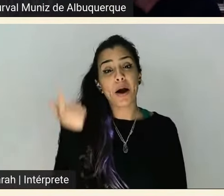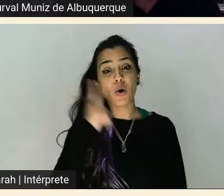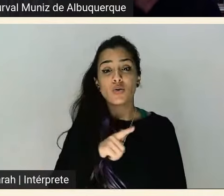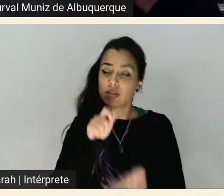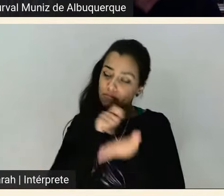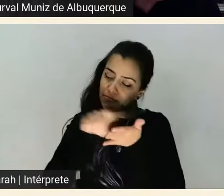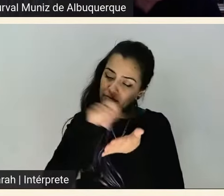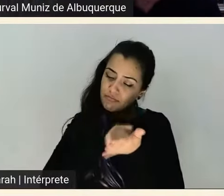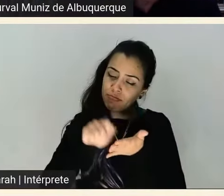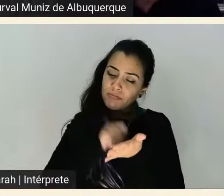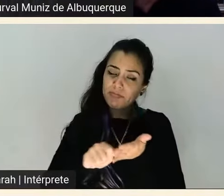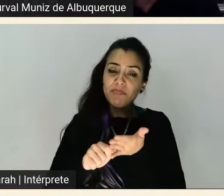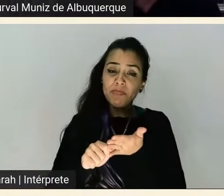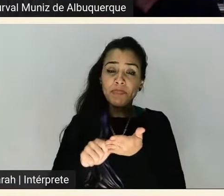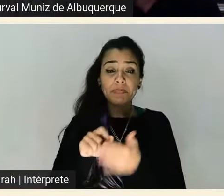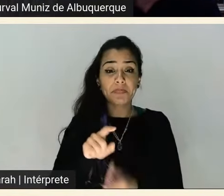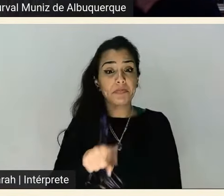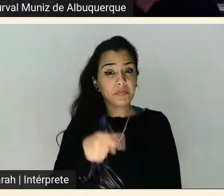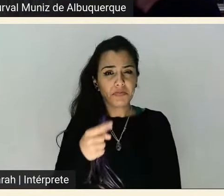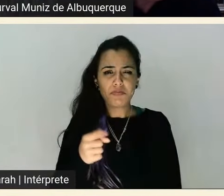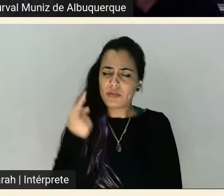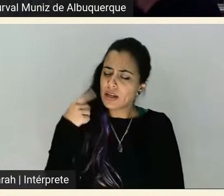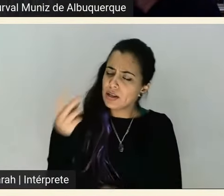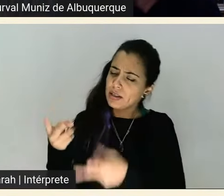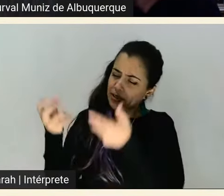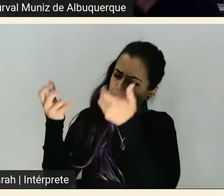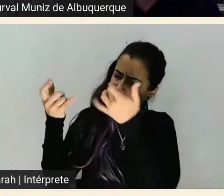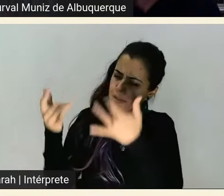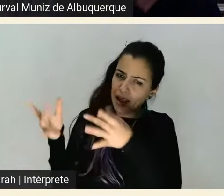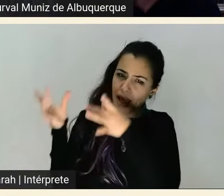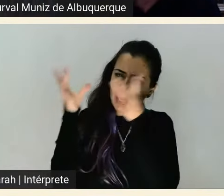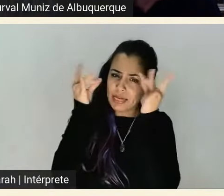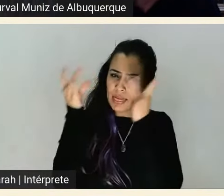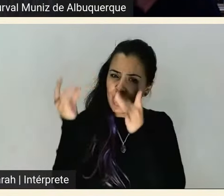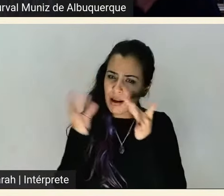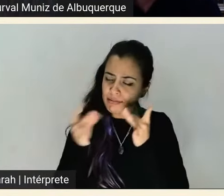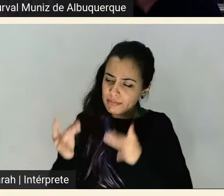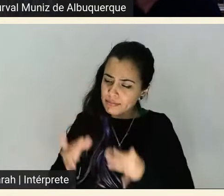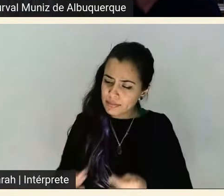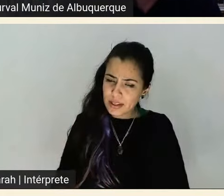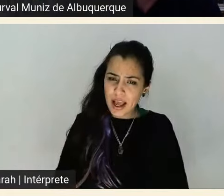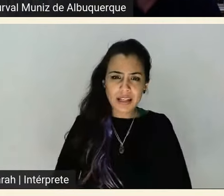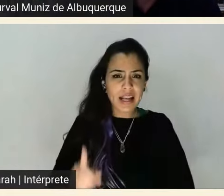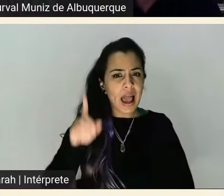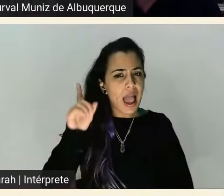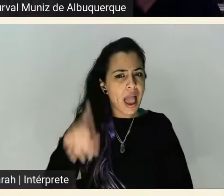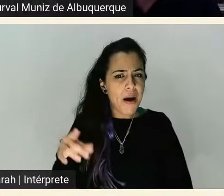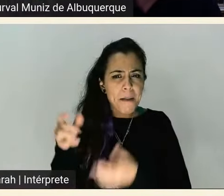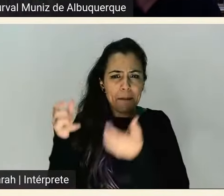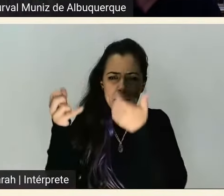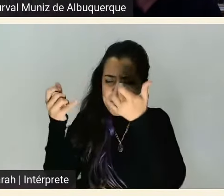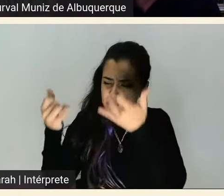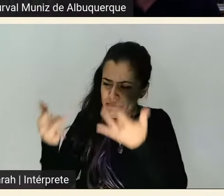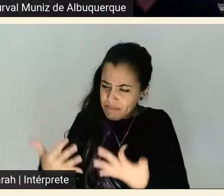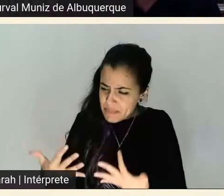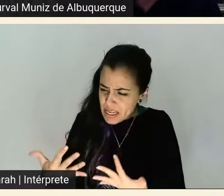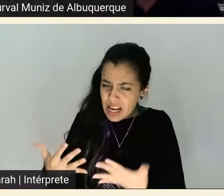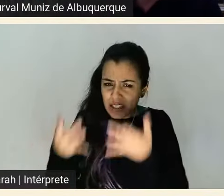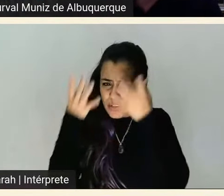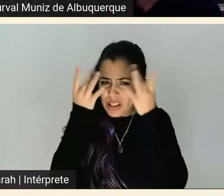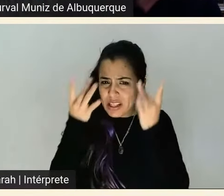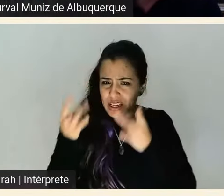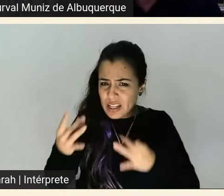Mário faz da pessoa, né, é uma descrição extremamente, né, preconceituosa,